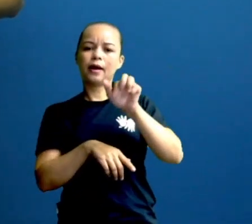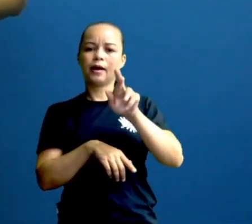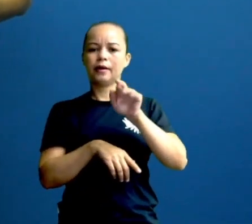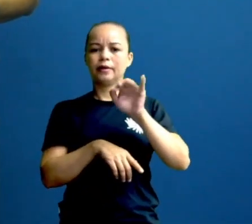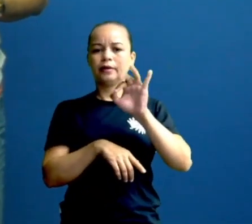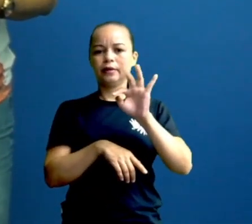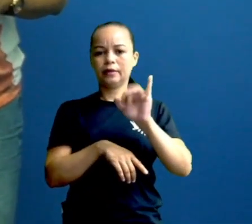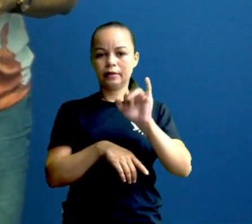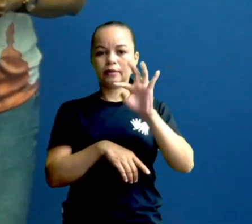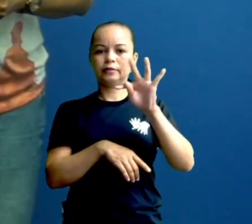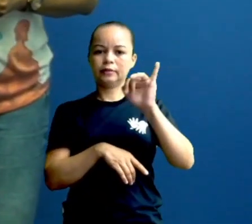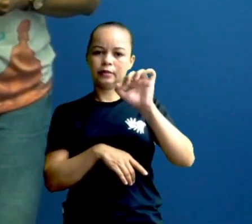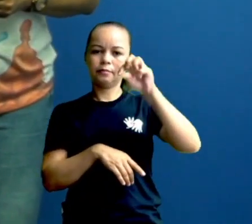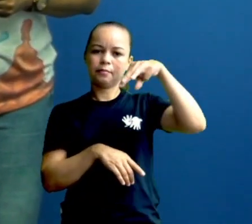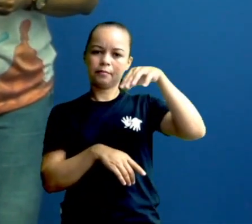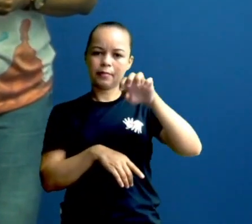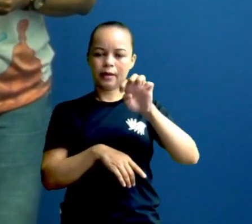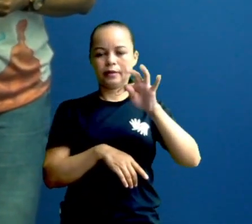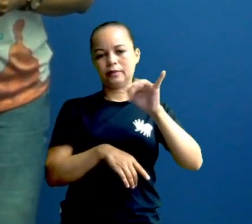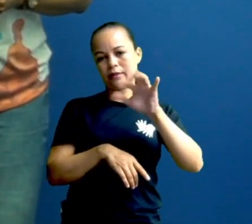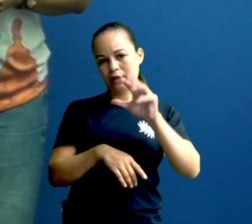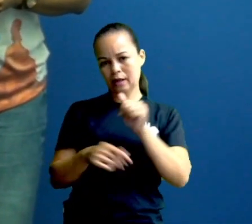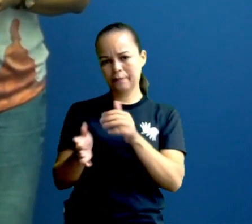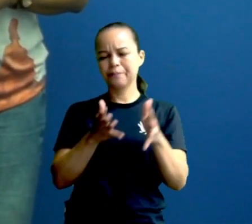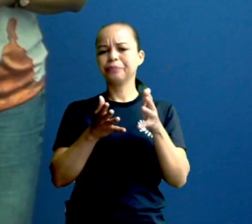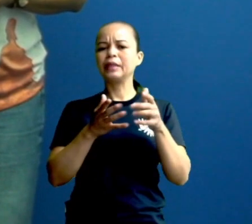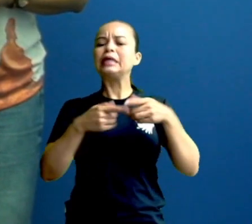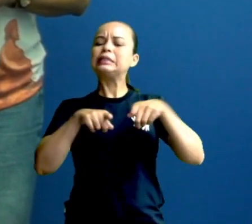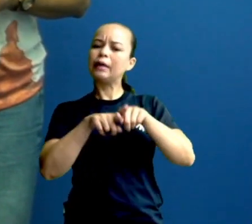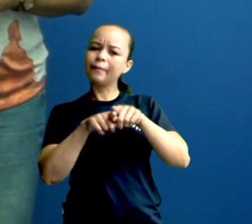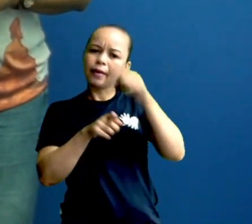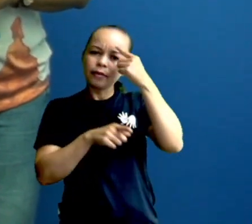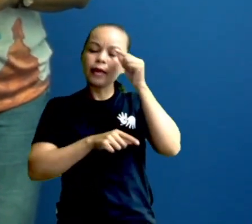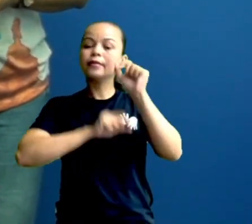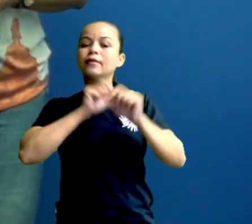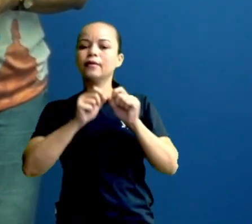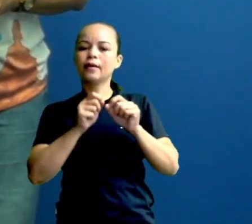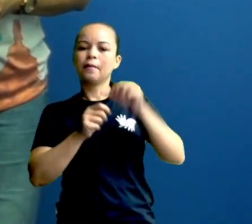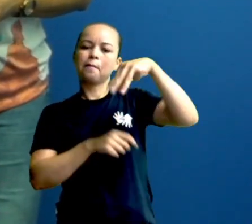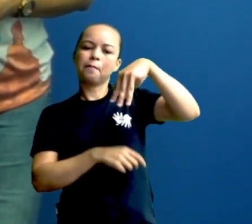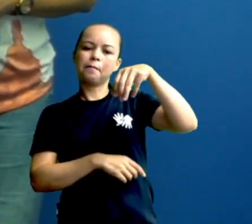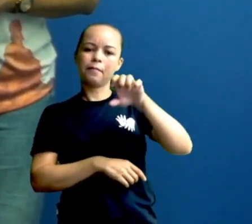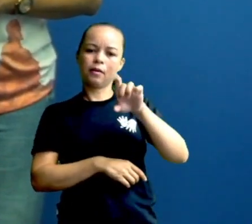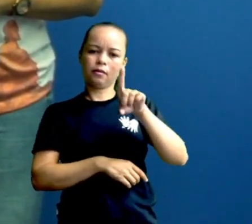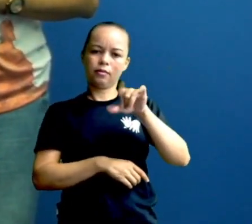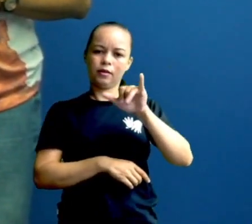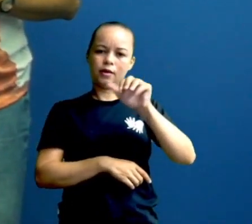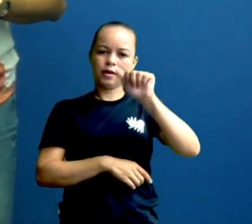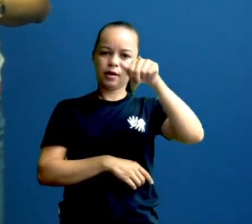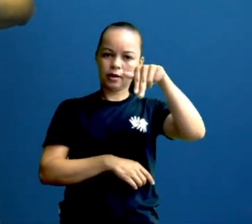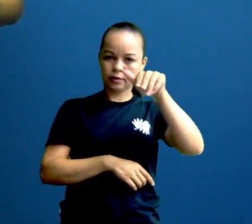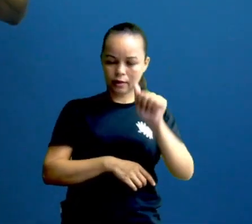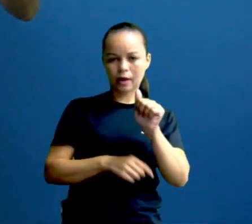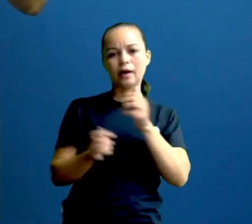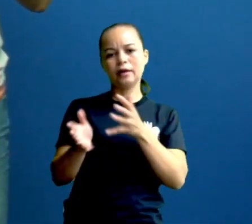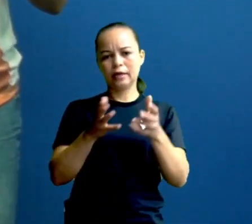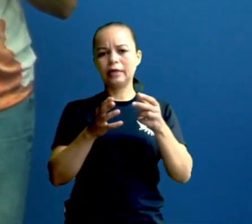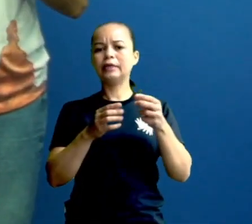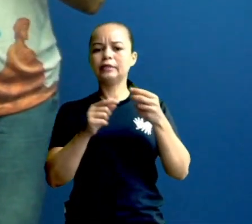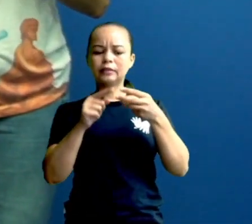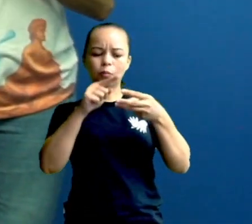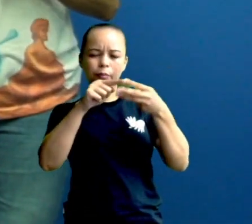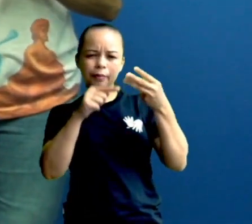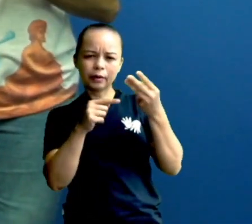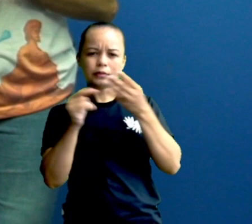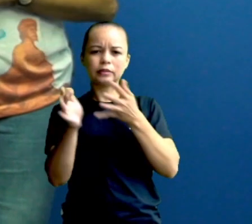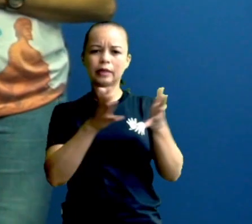comparar dois conjuntos de dados. Vou trazer também a ideia de mediana, que também é importante aí junto com a média aritmética e a moda